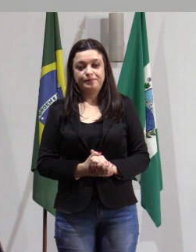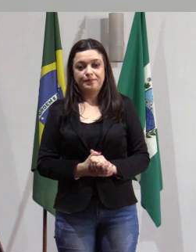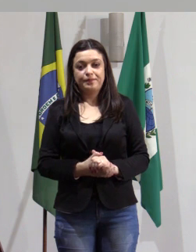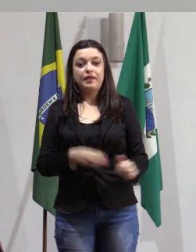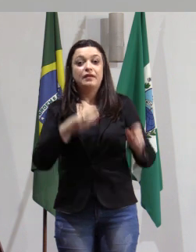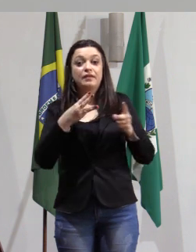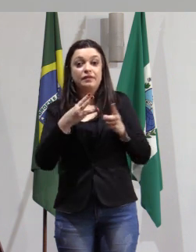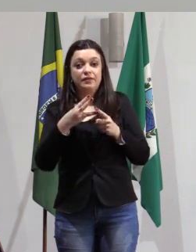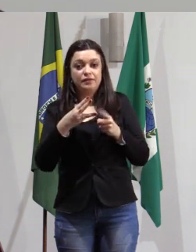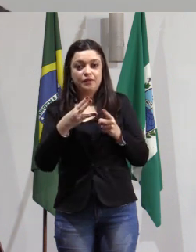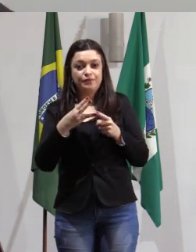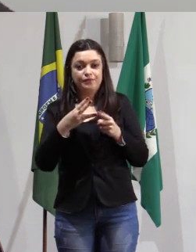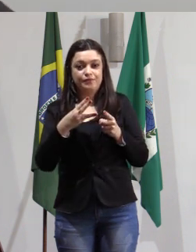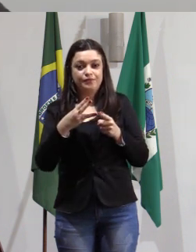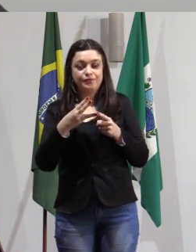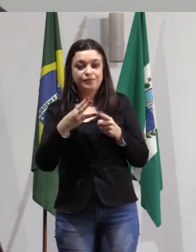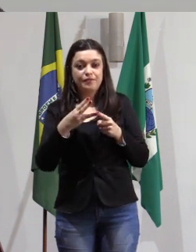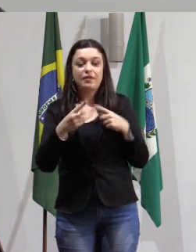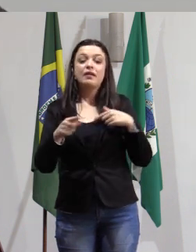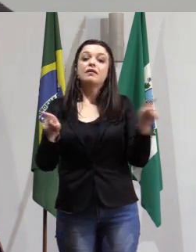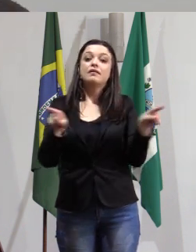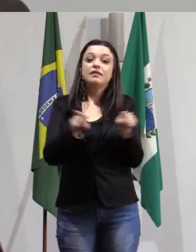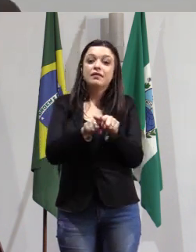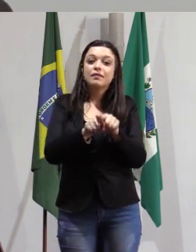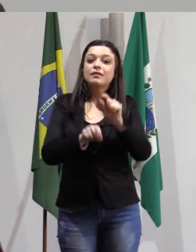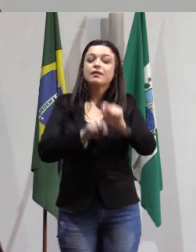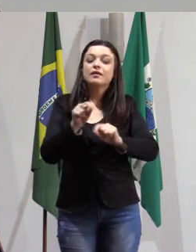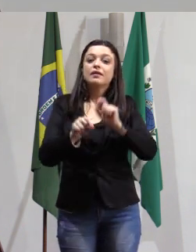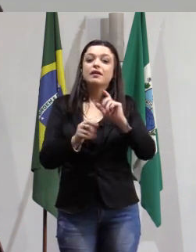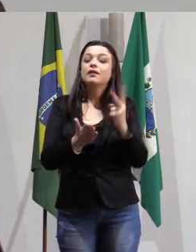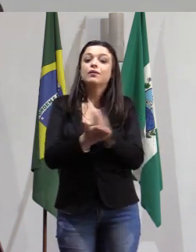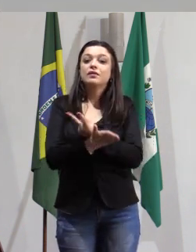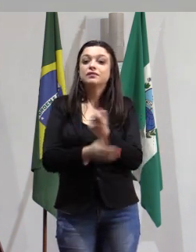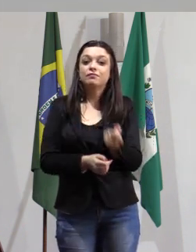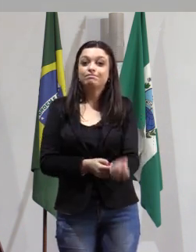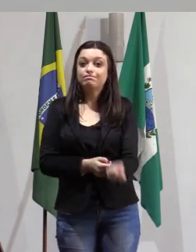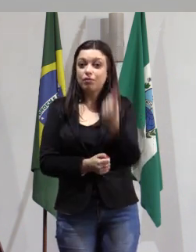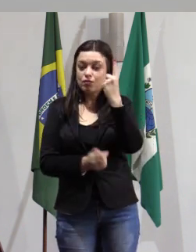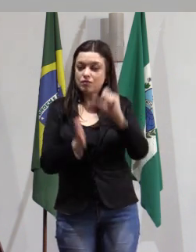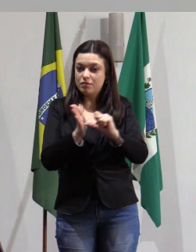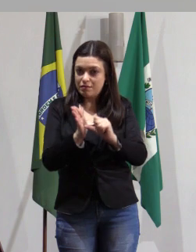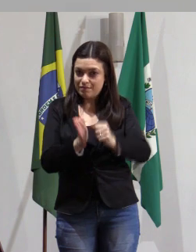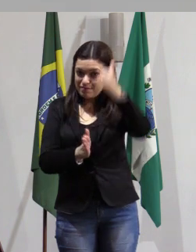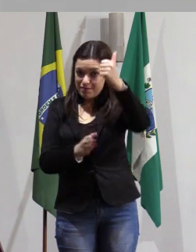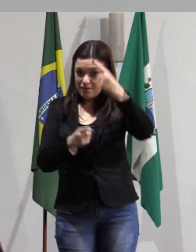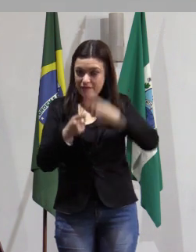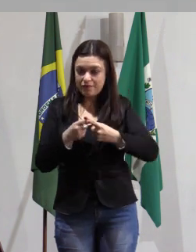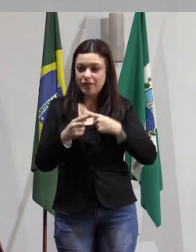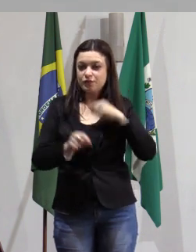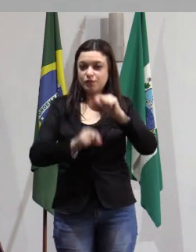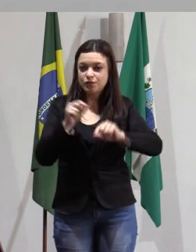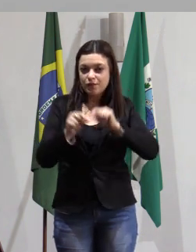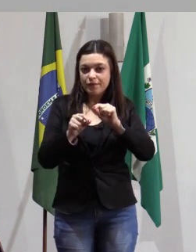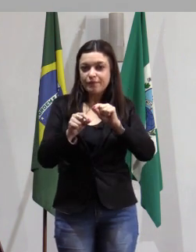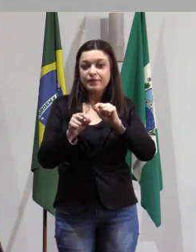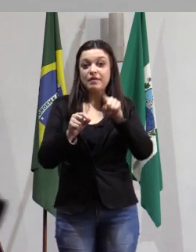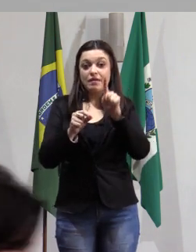Terceiro, talvez de uma maneira inédita na história da formulação das